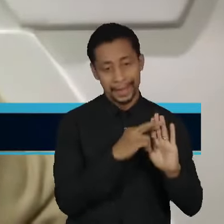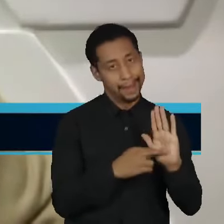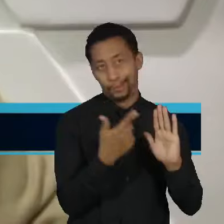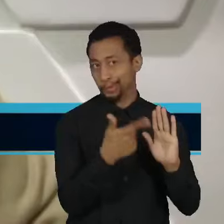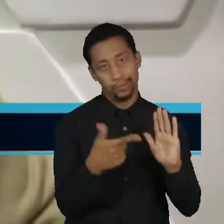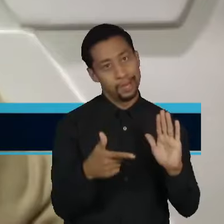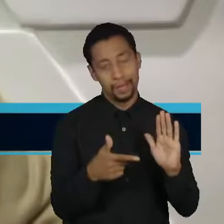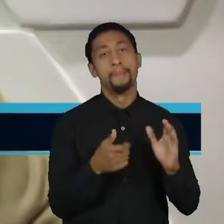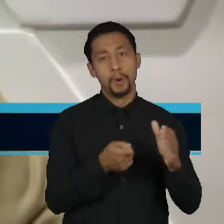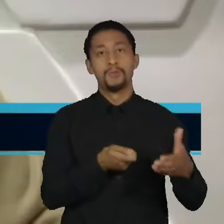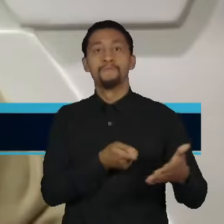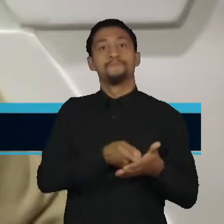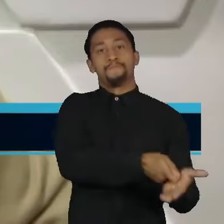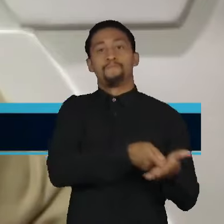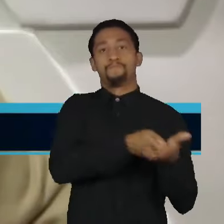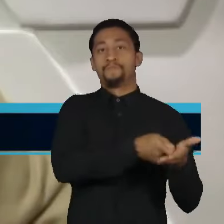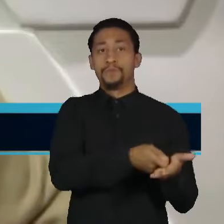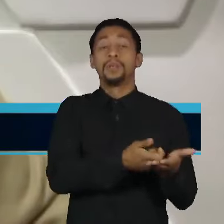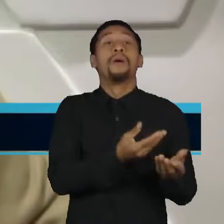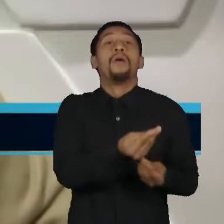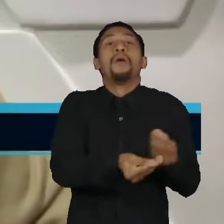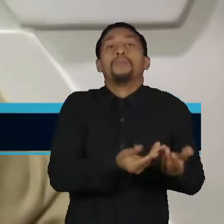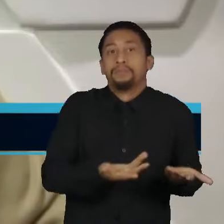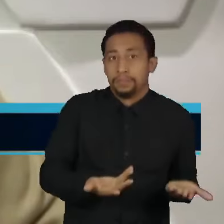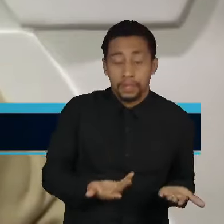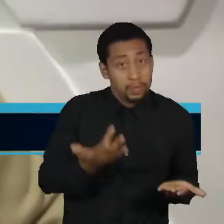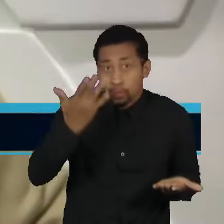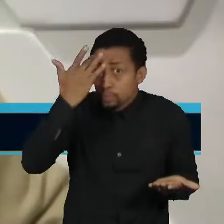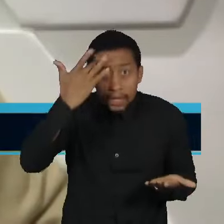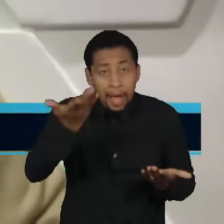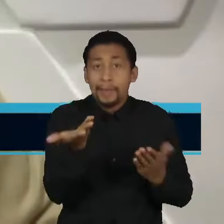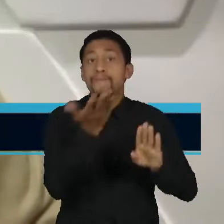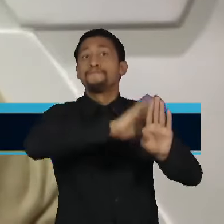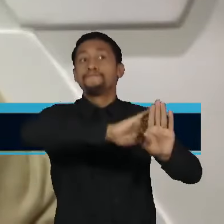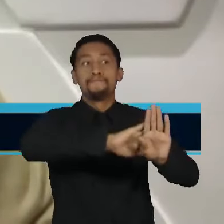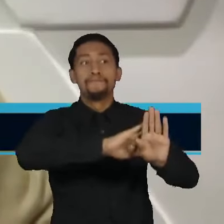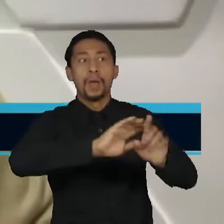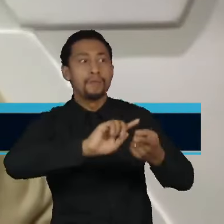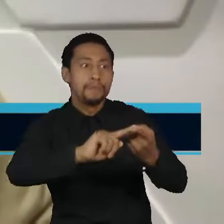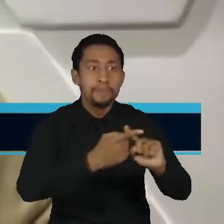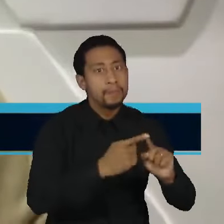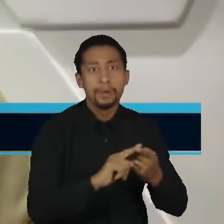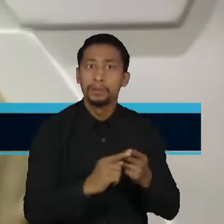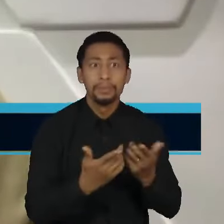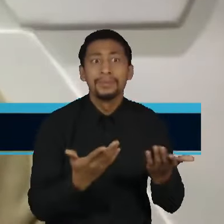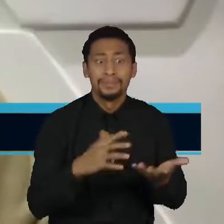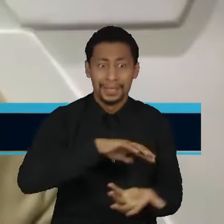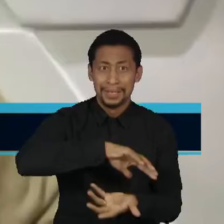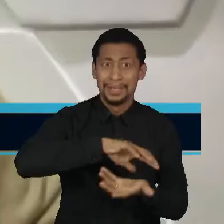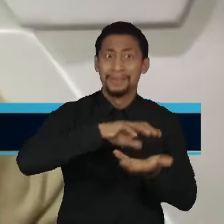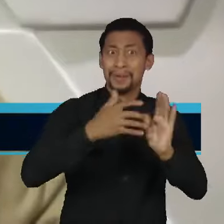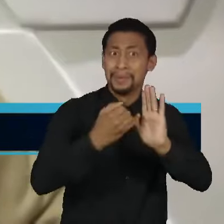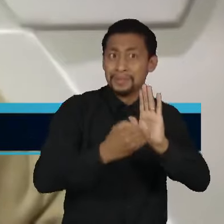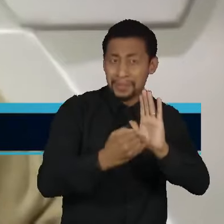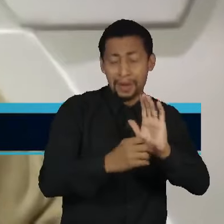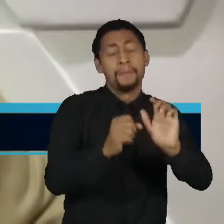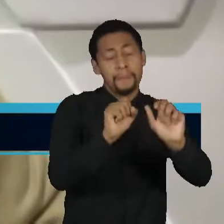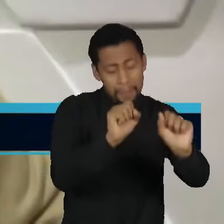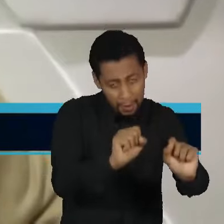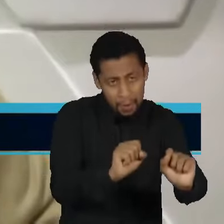serão os ritos e trâmites paraa formação de de uma eventual regulamentação da reforma tributária que pode ser até paralisada